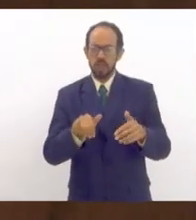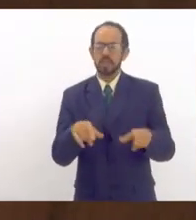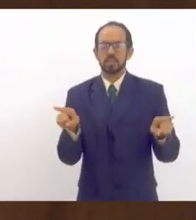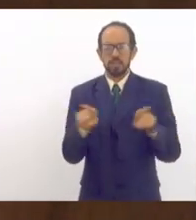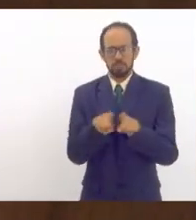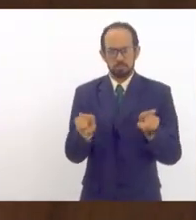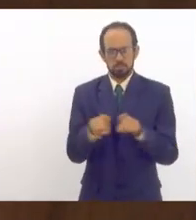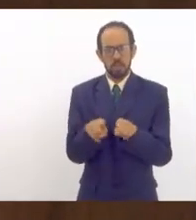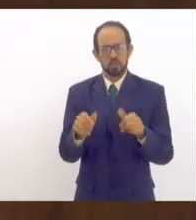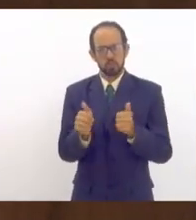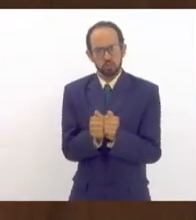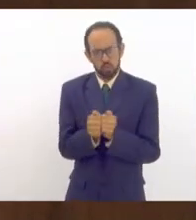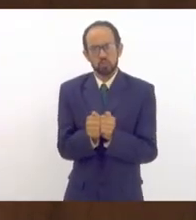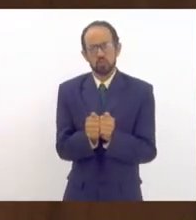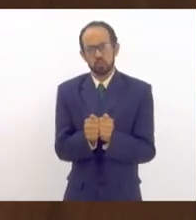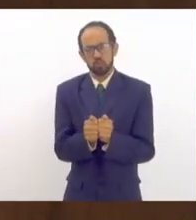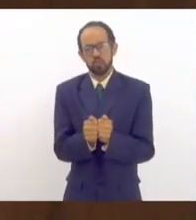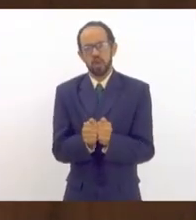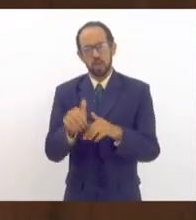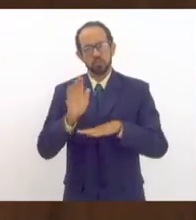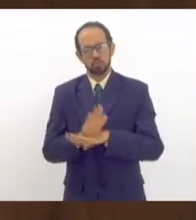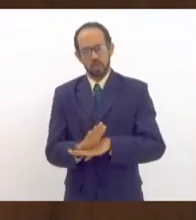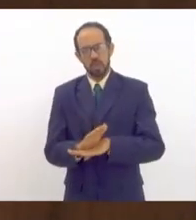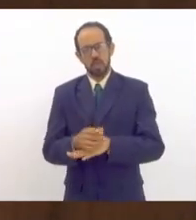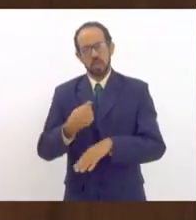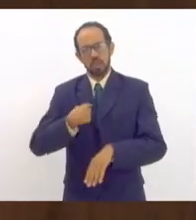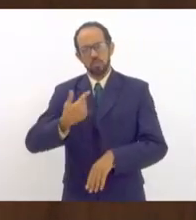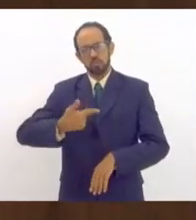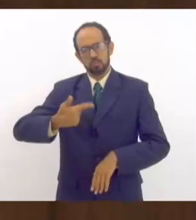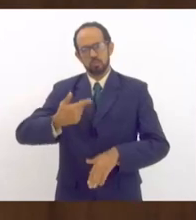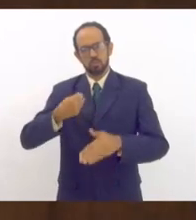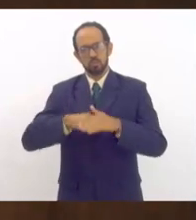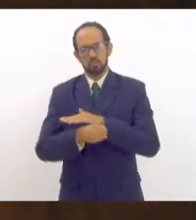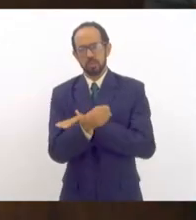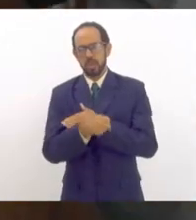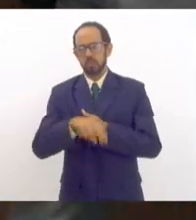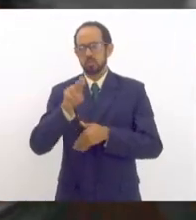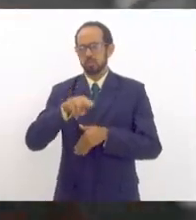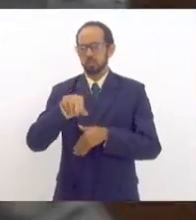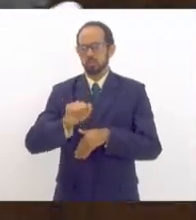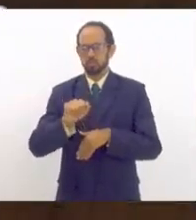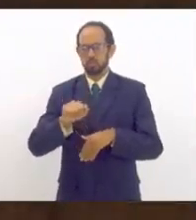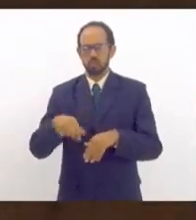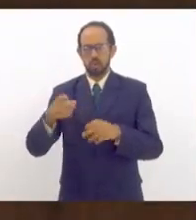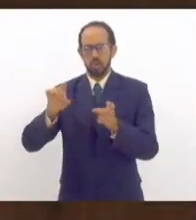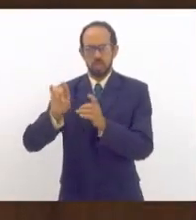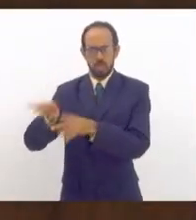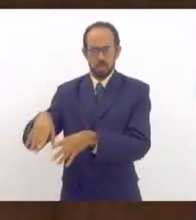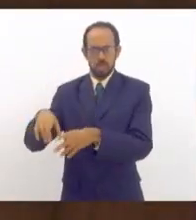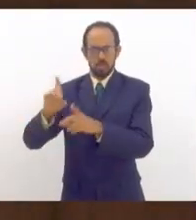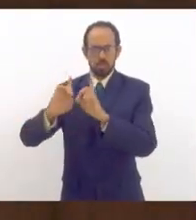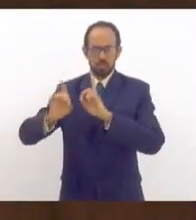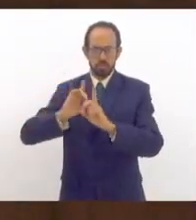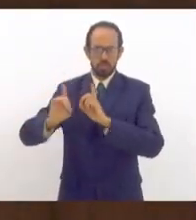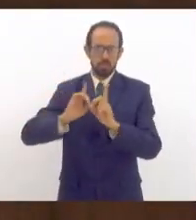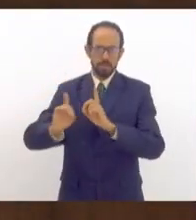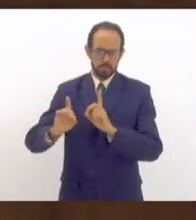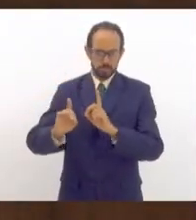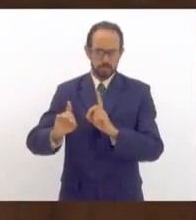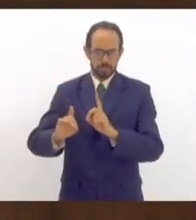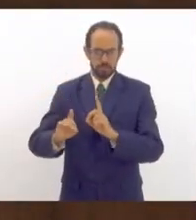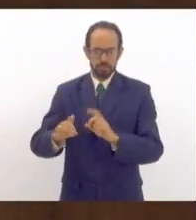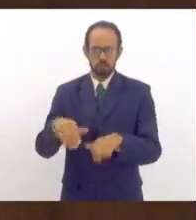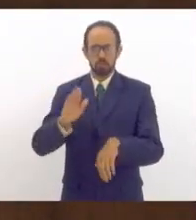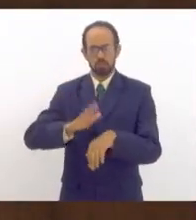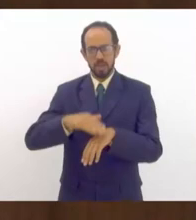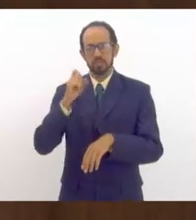aliar da qual eu tenho orgulho de estar no meu segundo mandato jamais fugiu aos debates por mais polêmicos que ele fosse não é